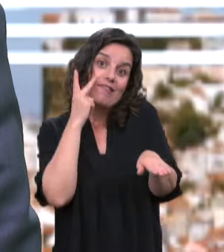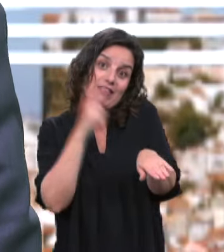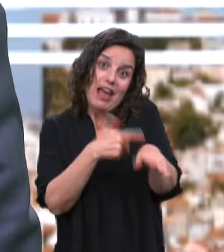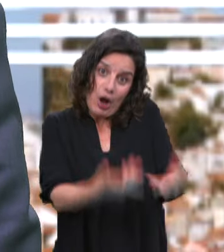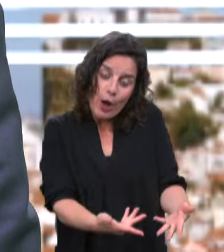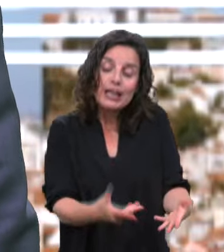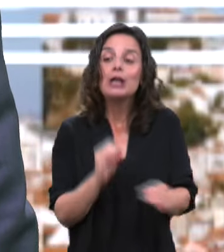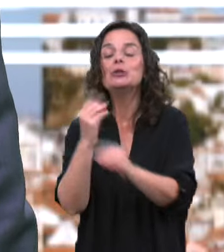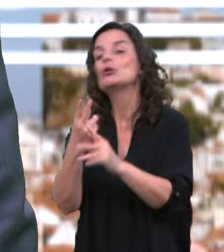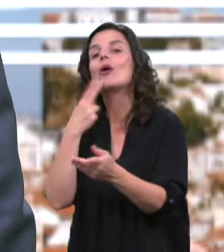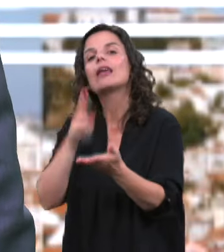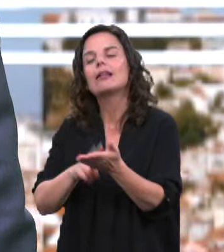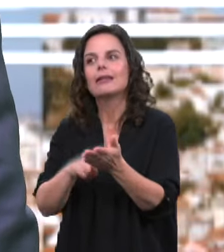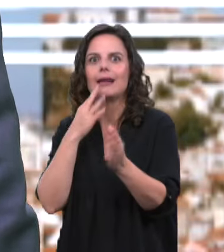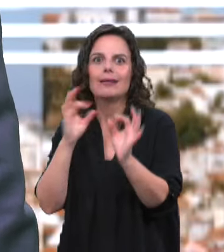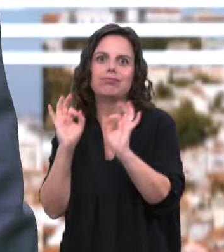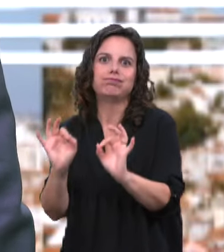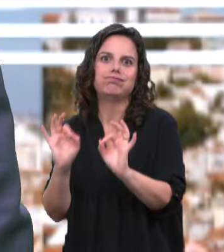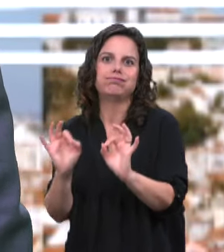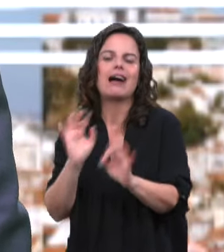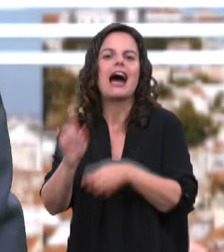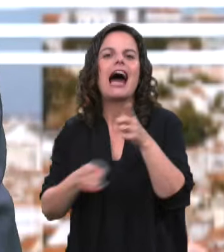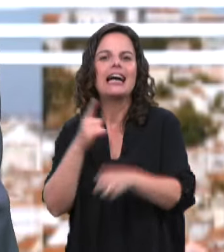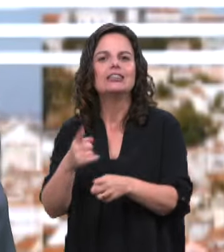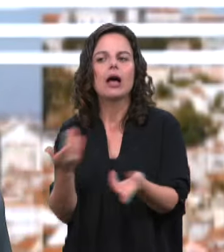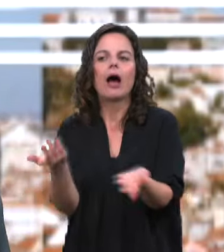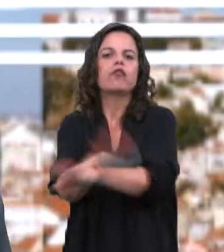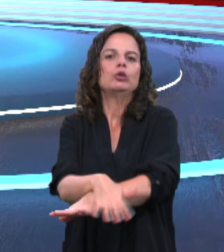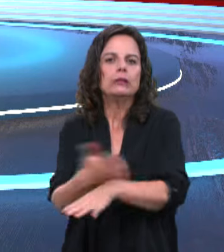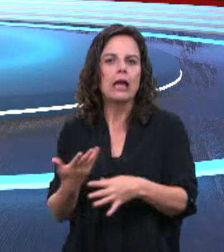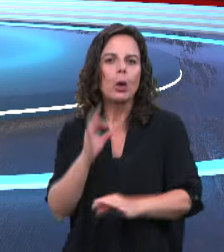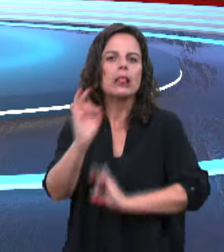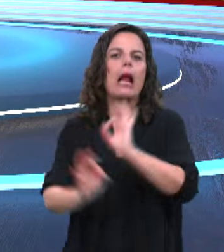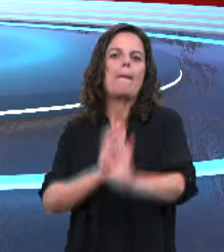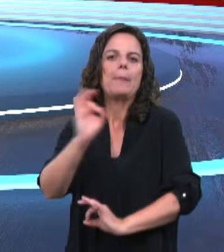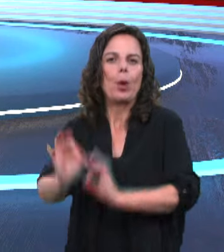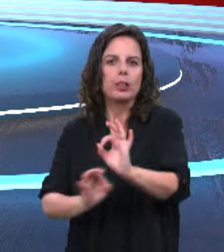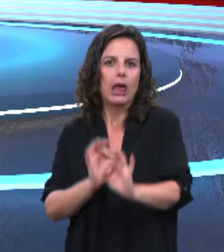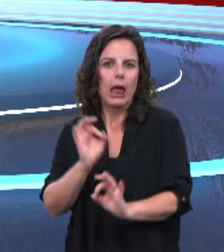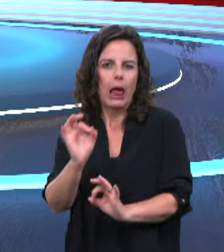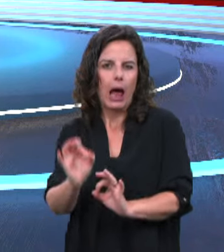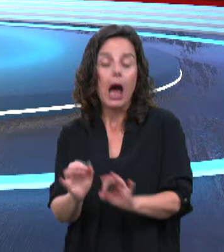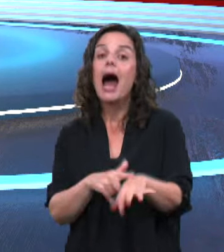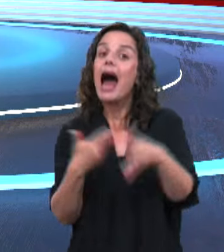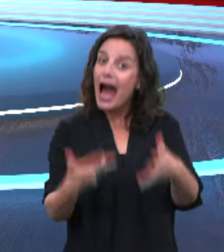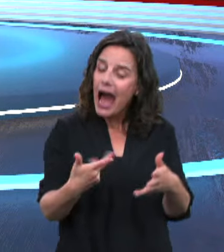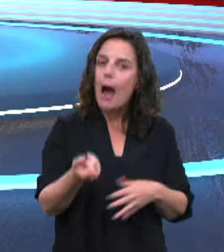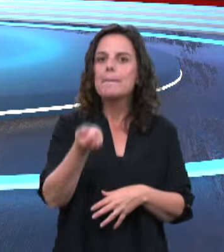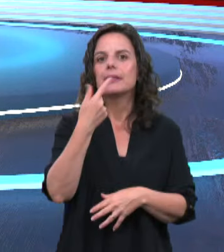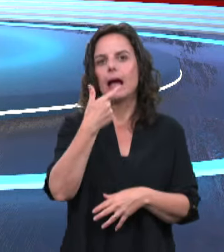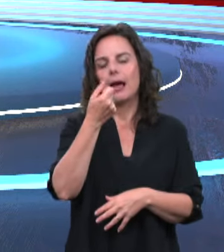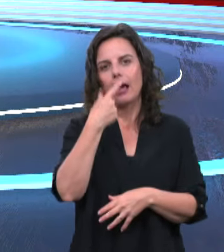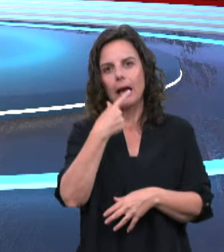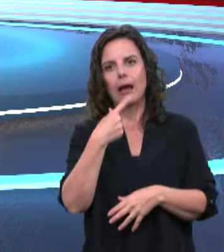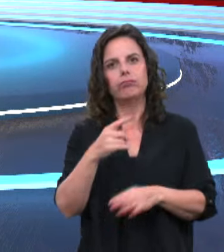neste momento, é extraordinária, que é a revolução terapêutica. Nós hoje temos medicamentos que são